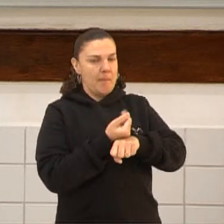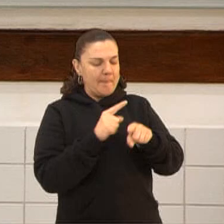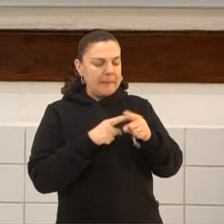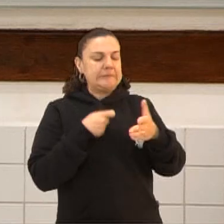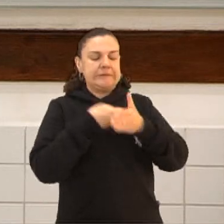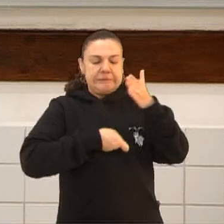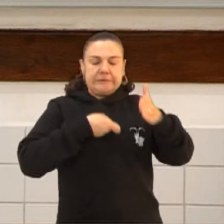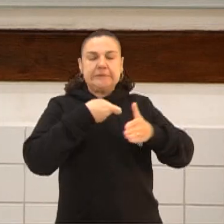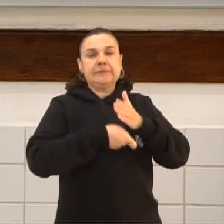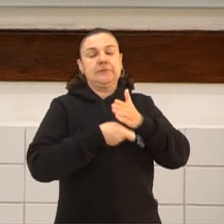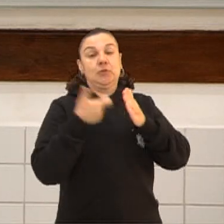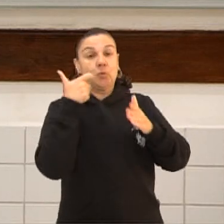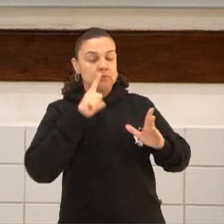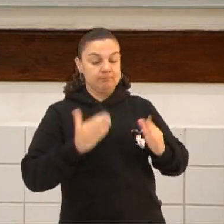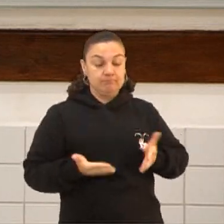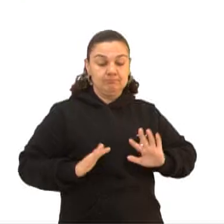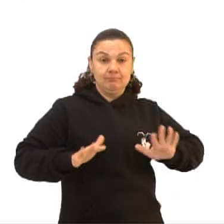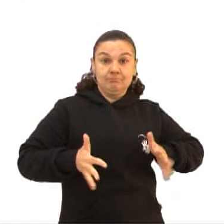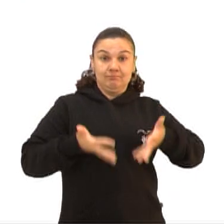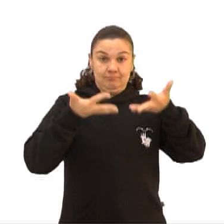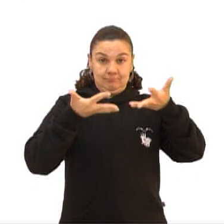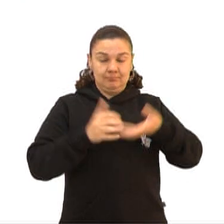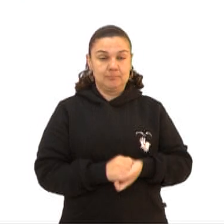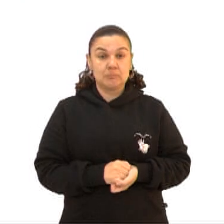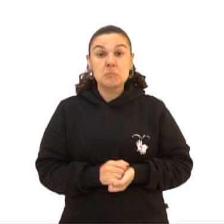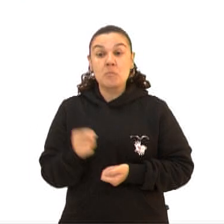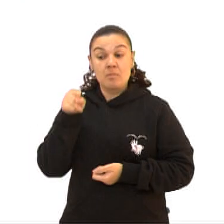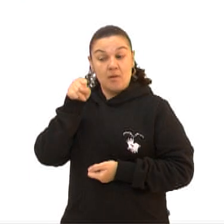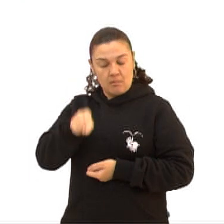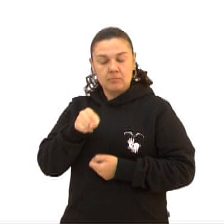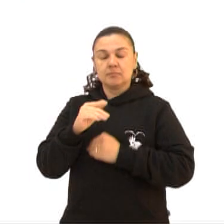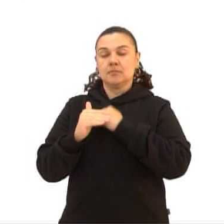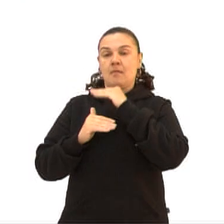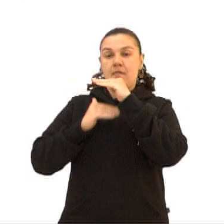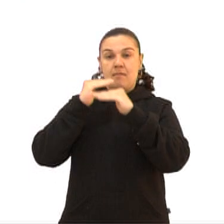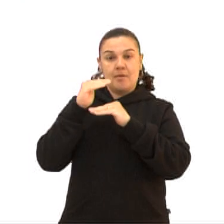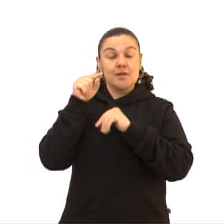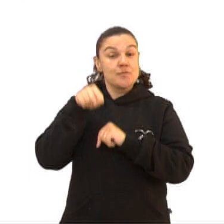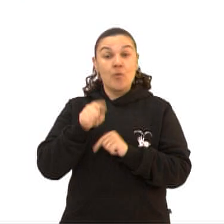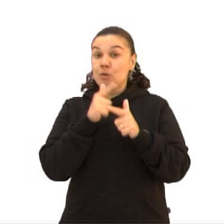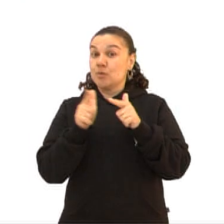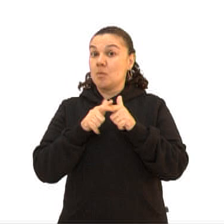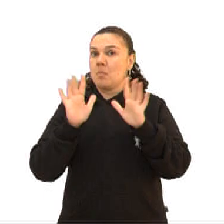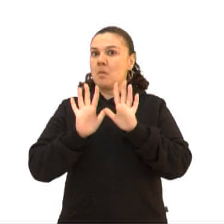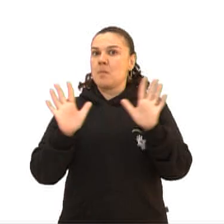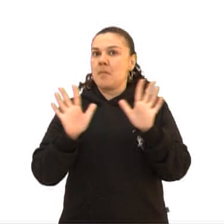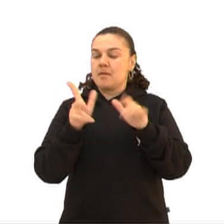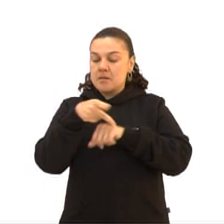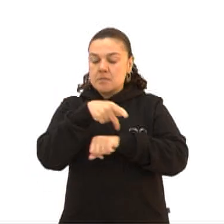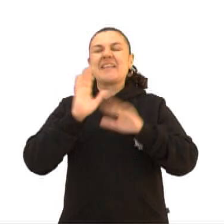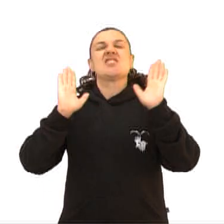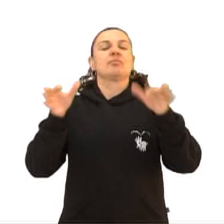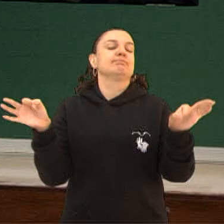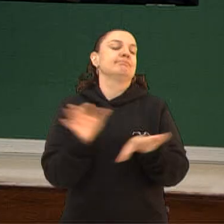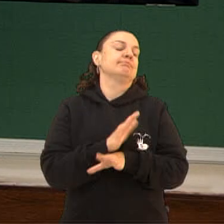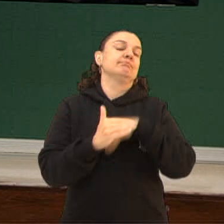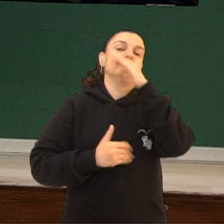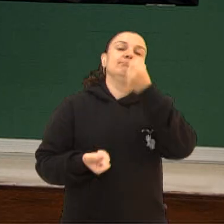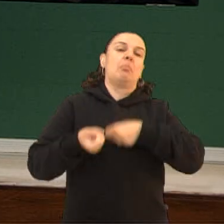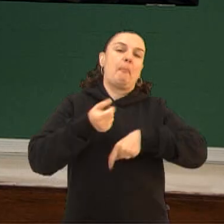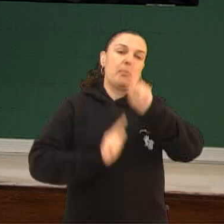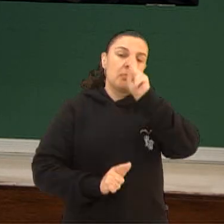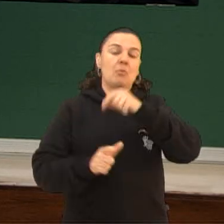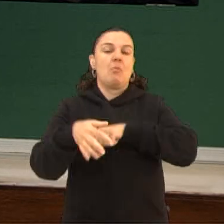tentando chegar nisso. E esse desenvolvimento ele não é mais um problema para os países que já se desenvolveram,